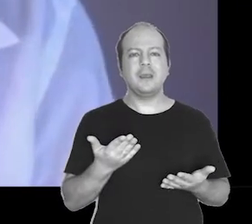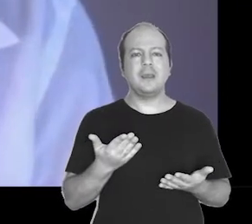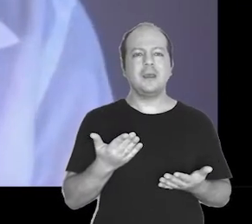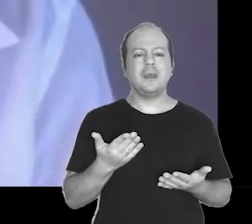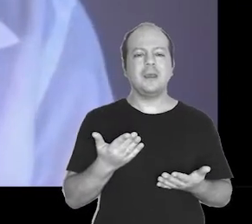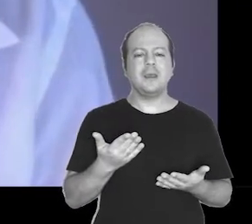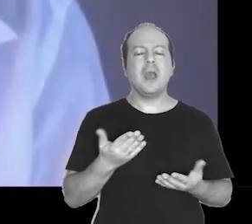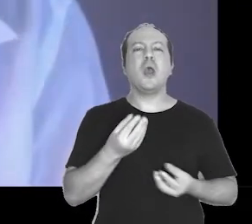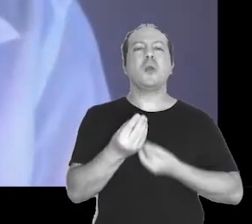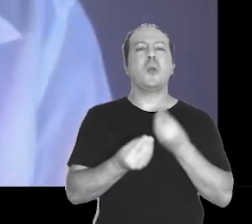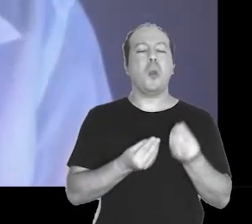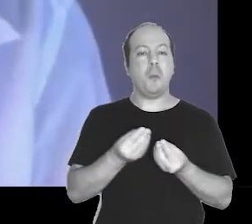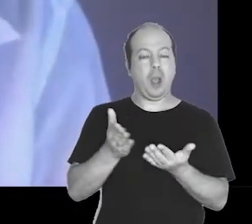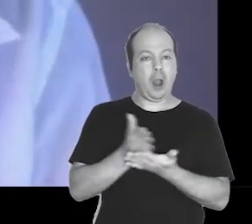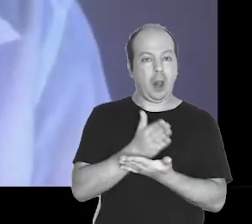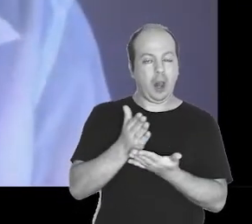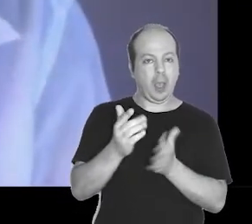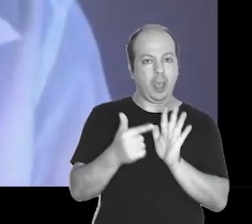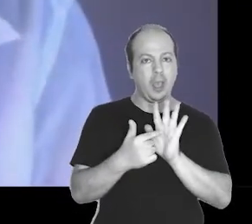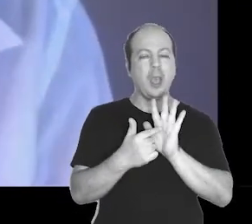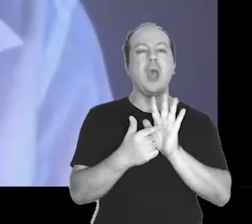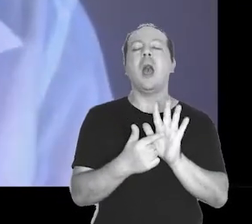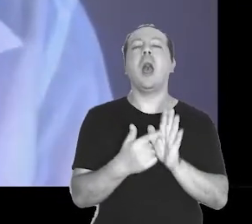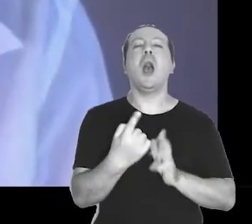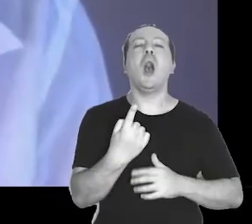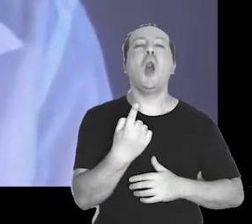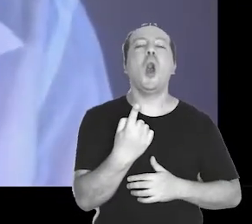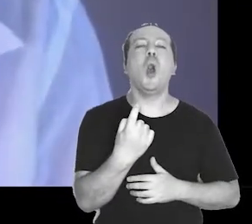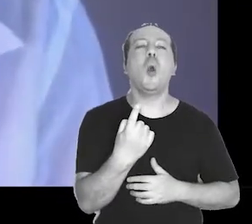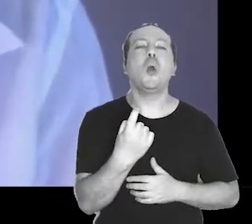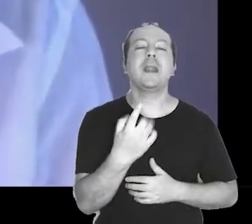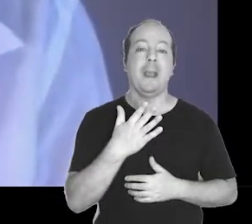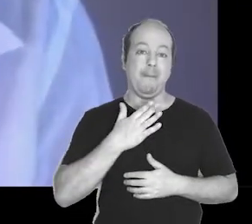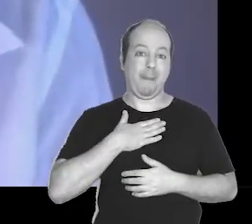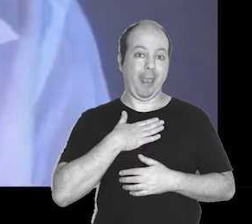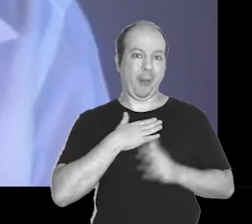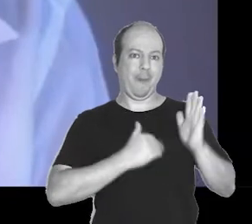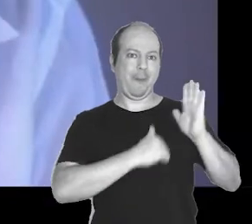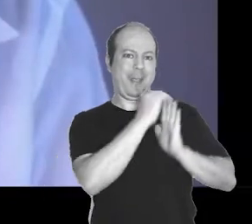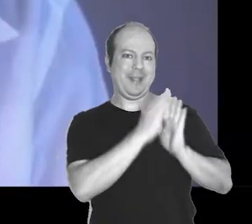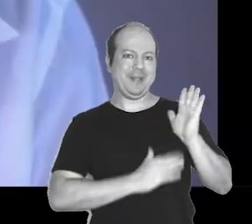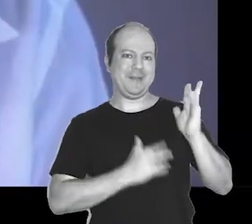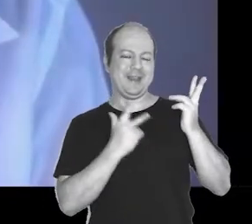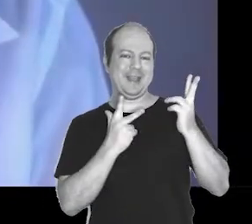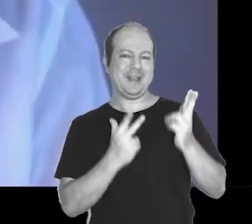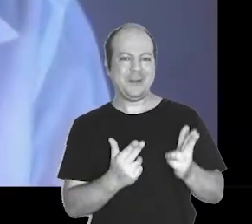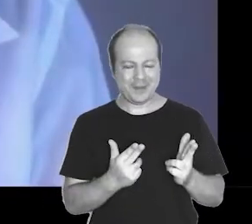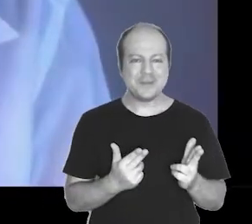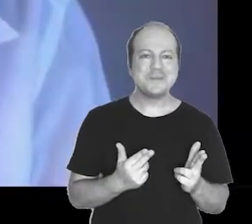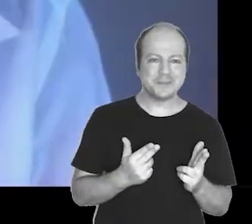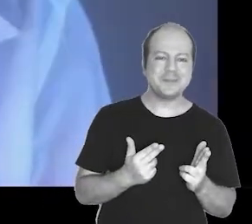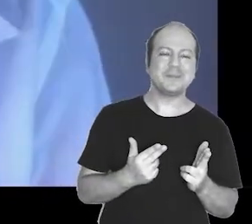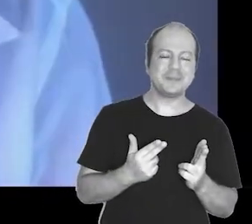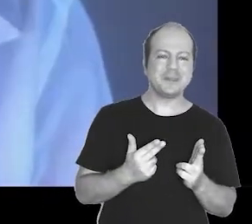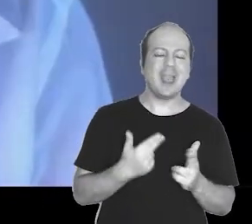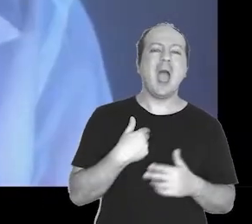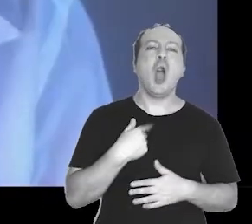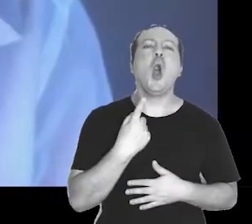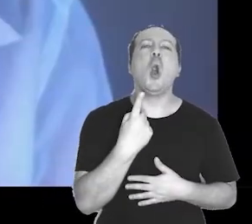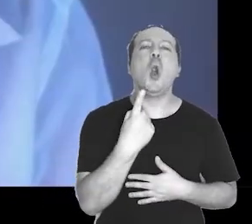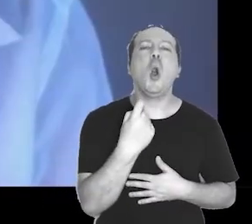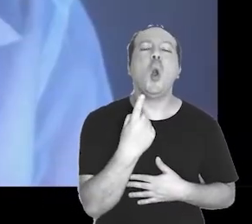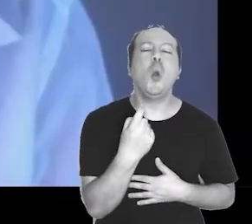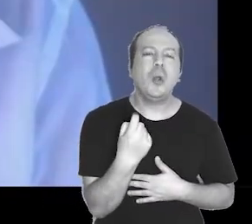Este livro é a minha única pintura, a única para a